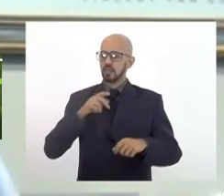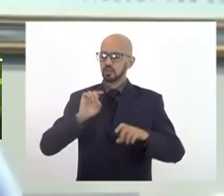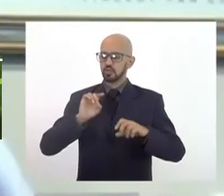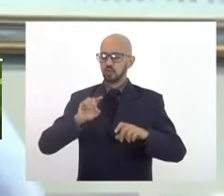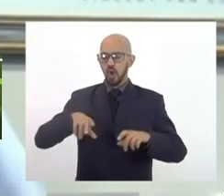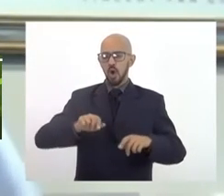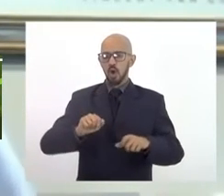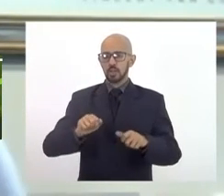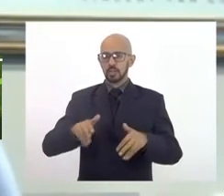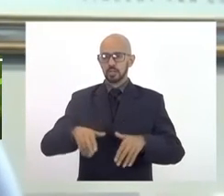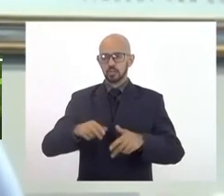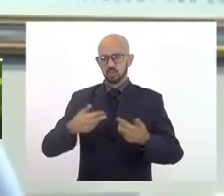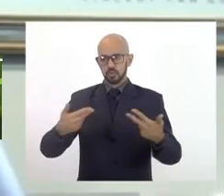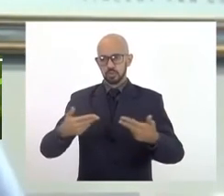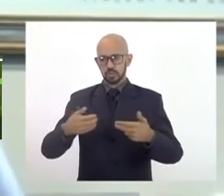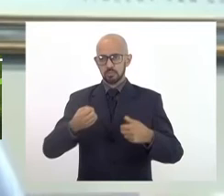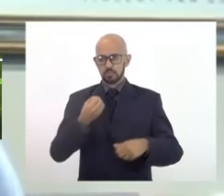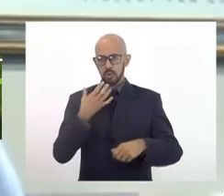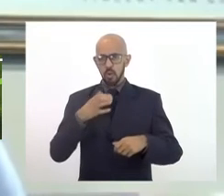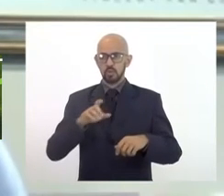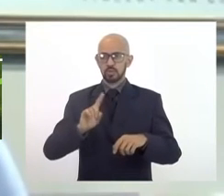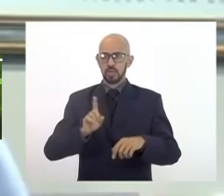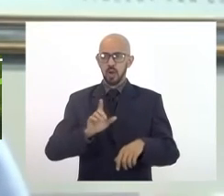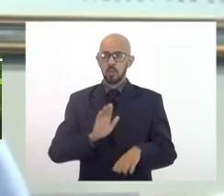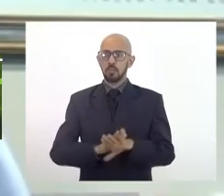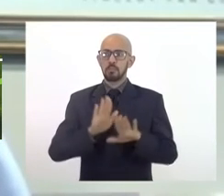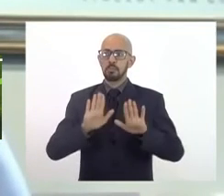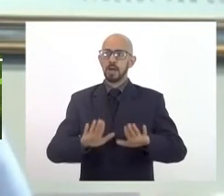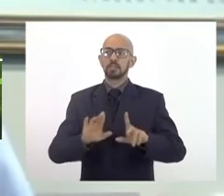gente já falamos, né? O Wagner já falou.